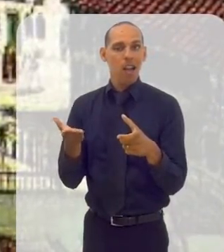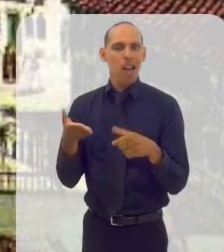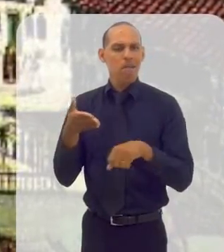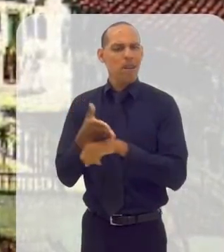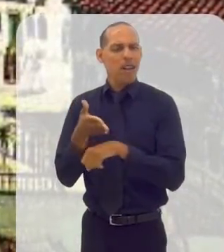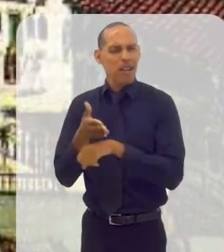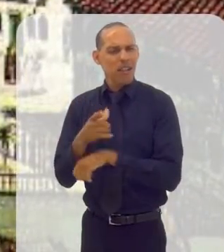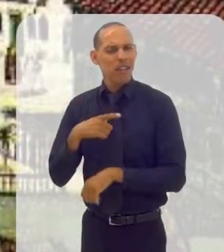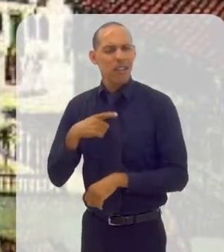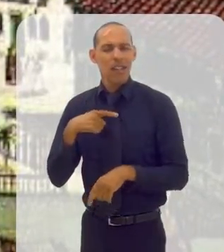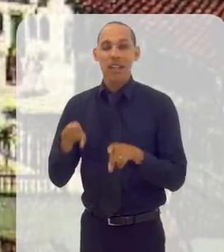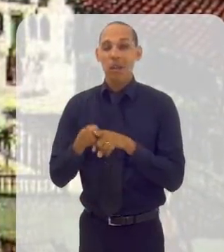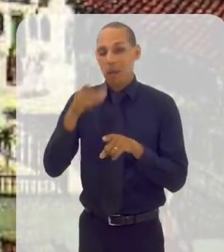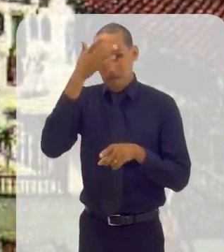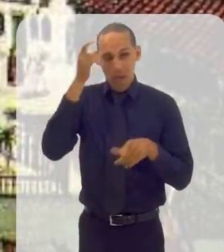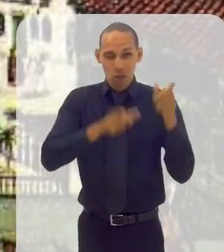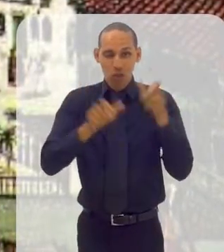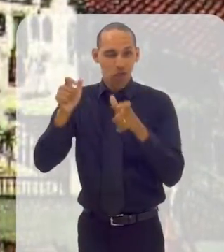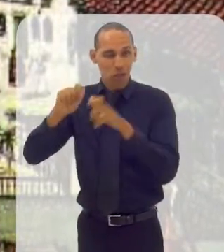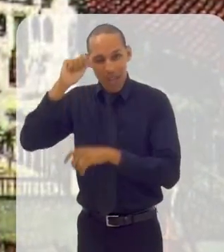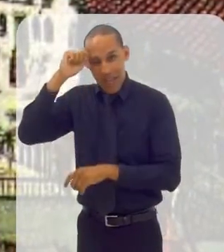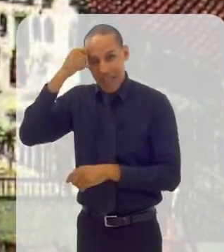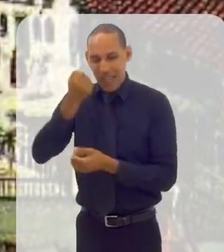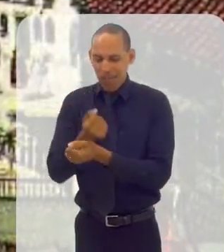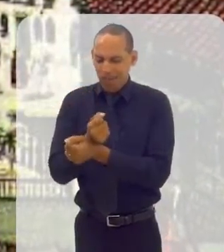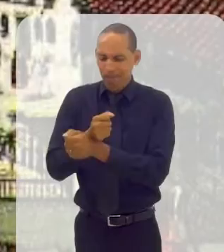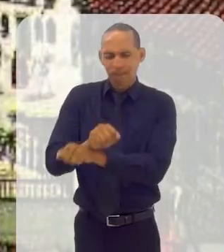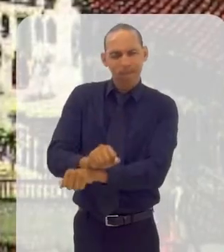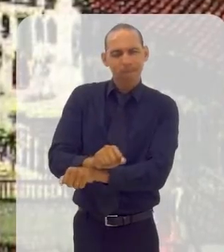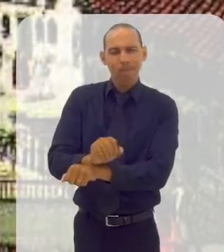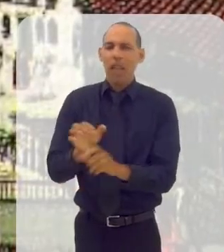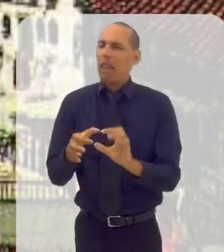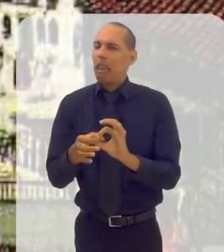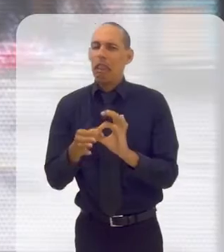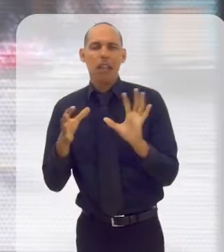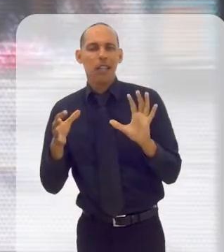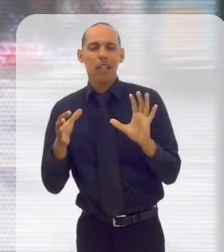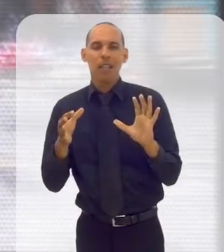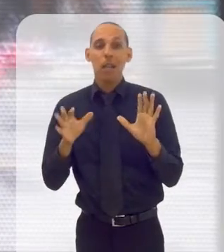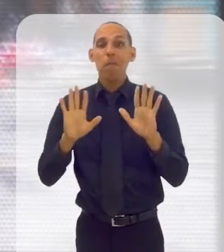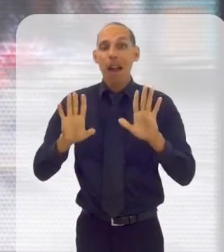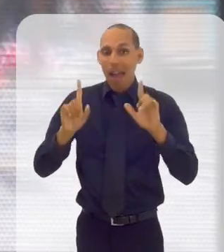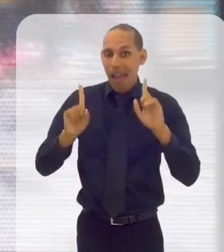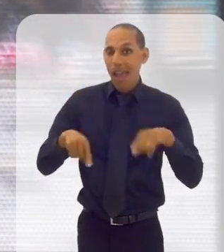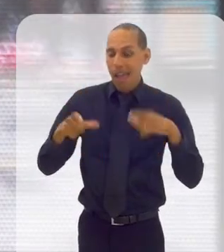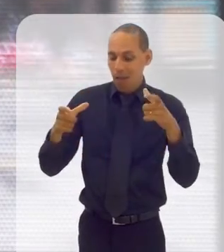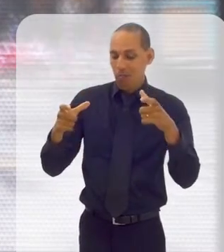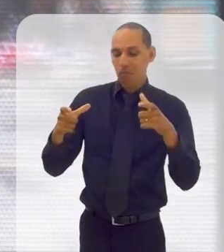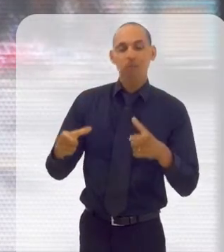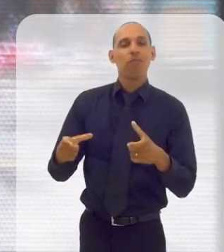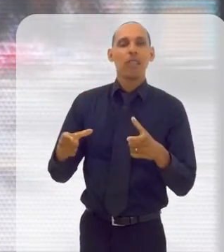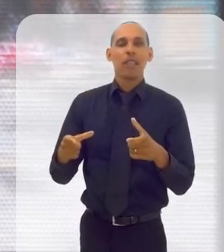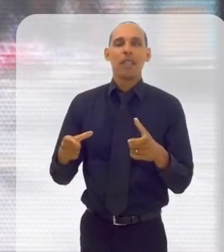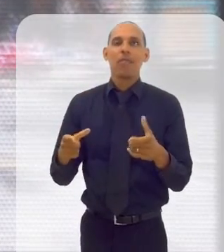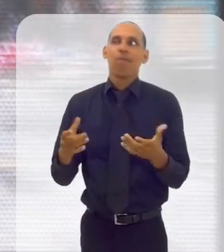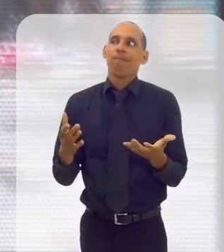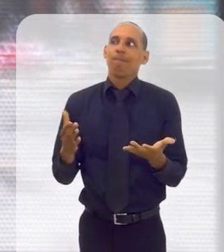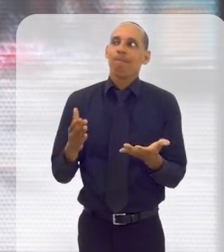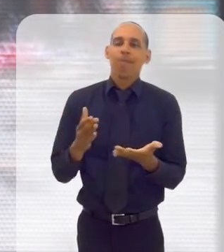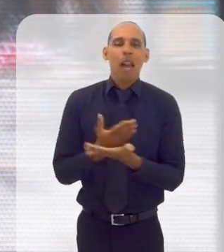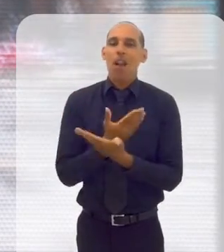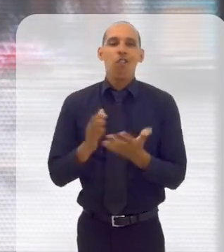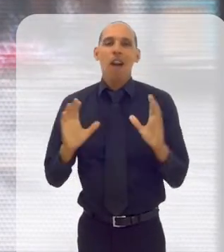vai ter a participação e a presença de pessoas negras escravizadas, de pessoas livres, vai ser palco muitas vezes